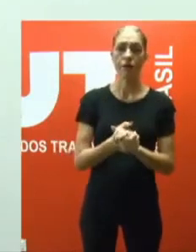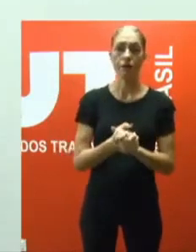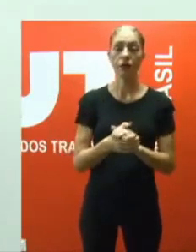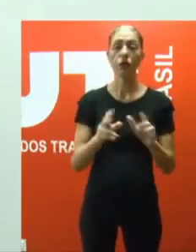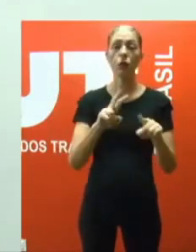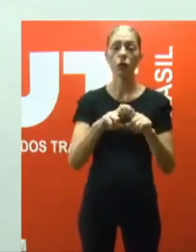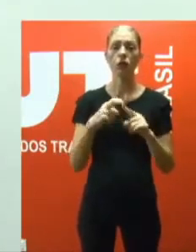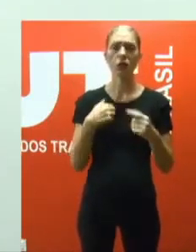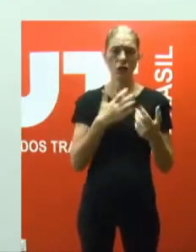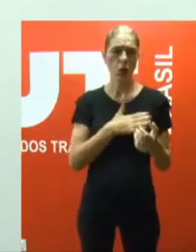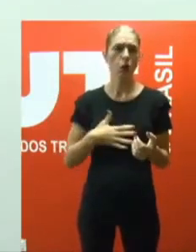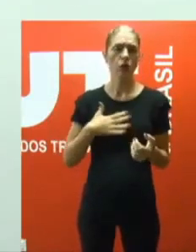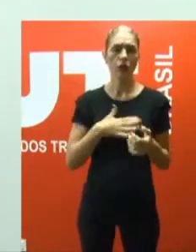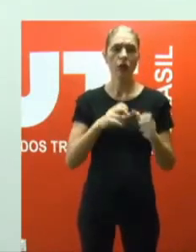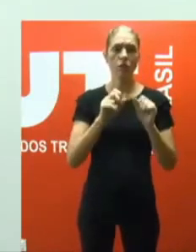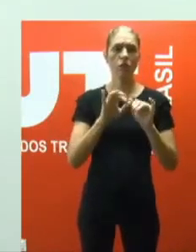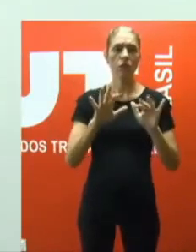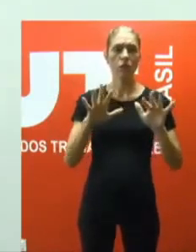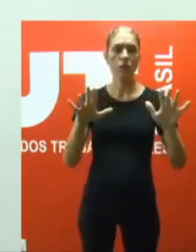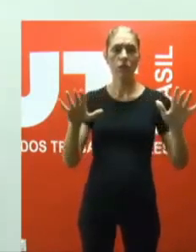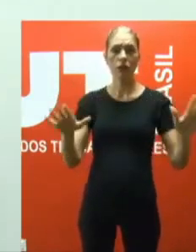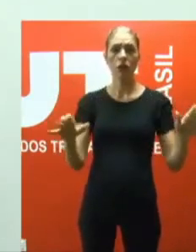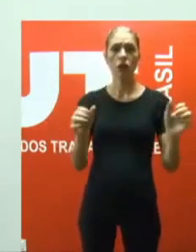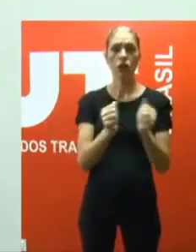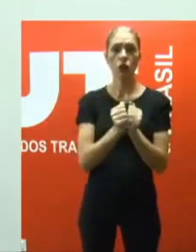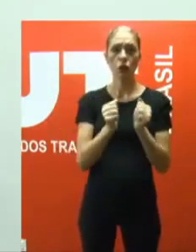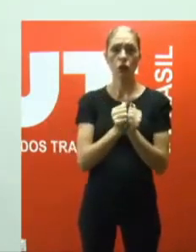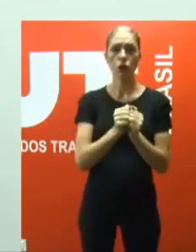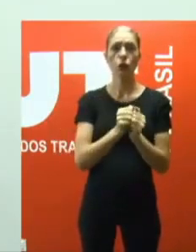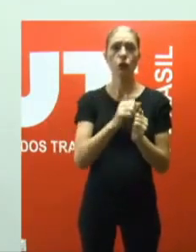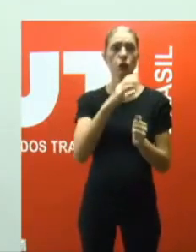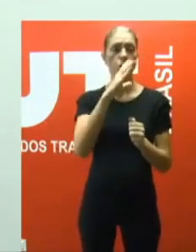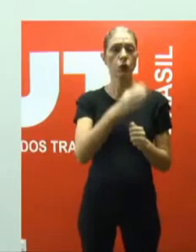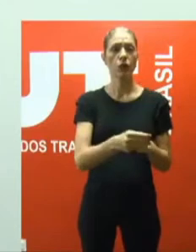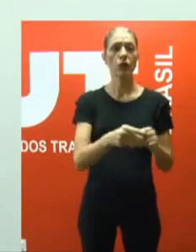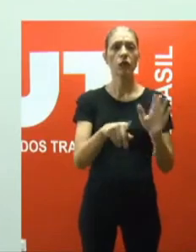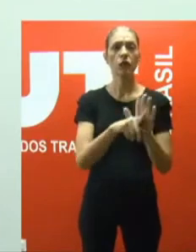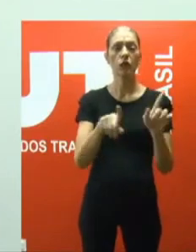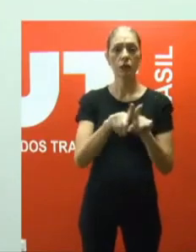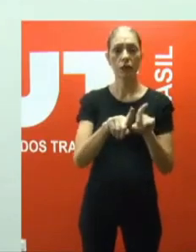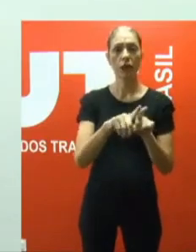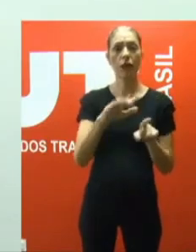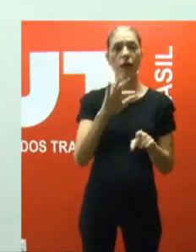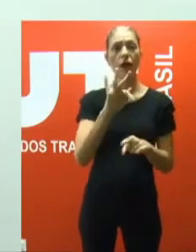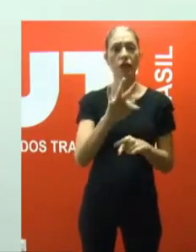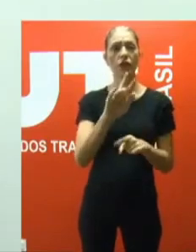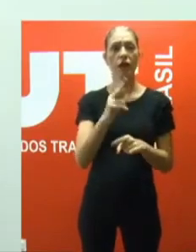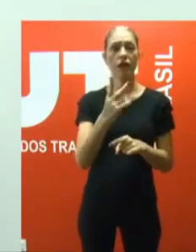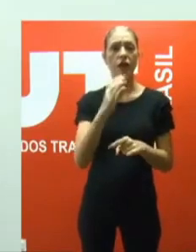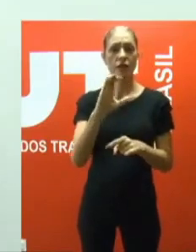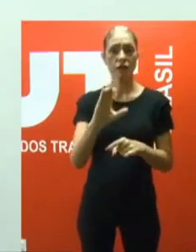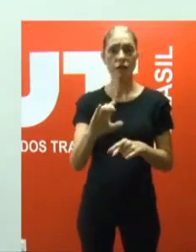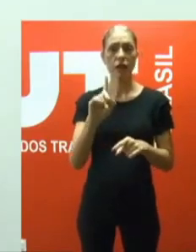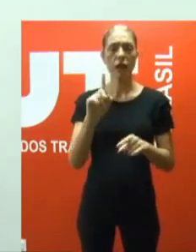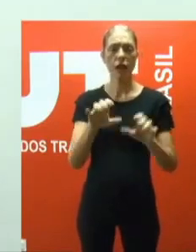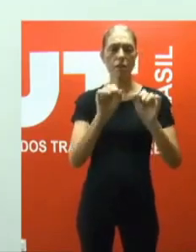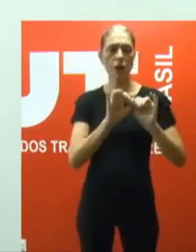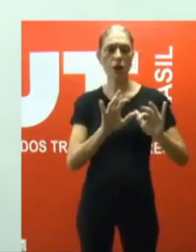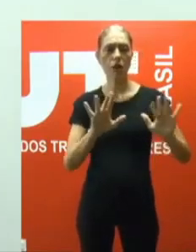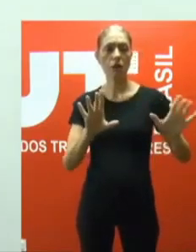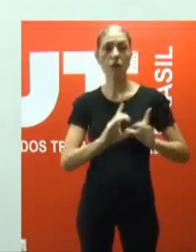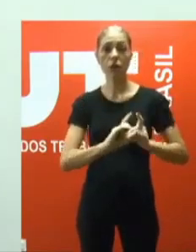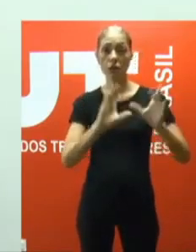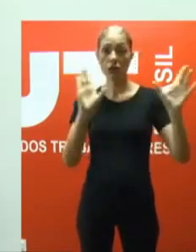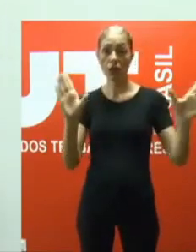gostaria de polarizar com o Tucano, gostaria de polarizar com o Fernando Henrique Cardoso, que é uma polarização mais democrática,